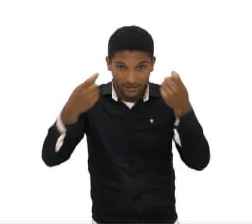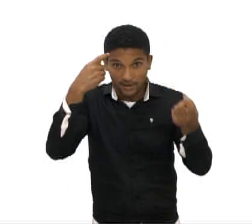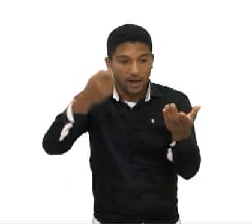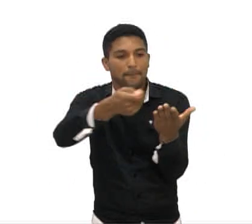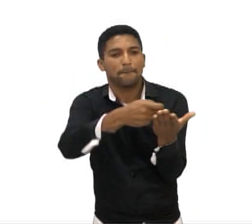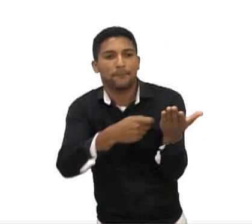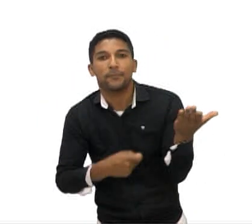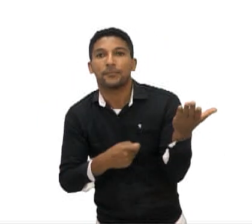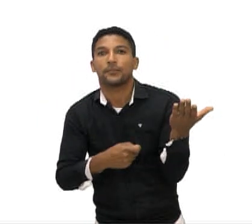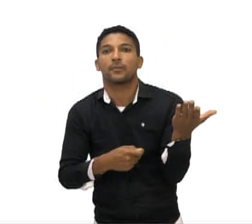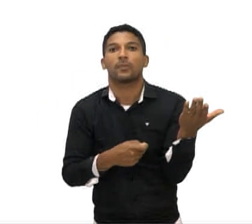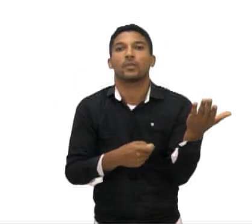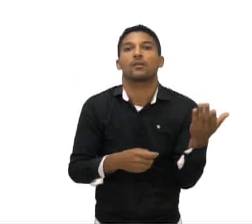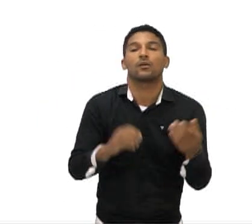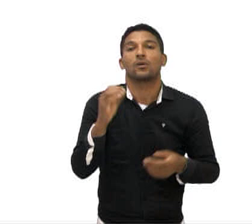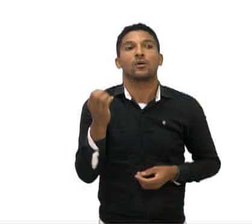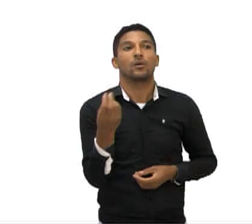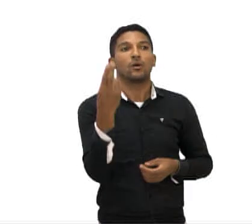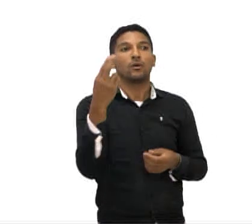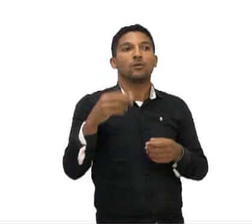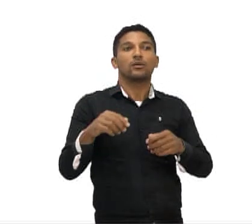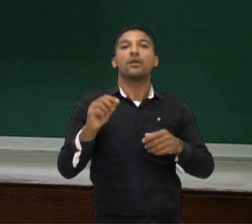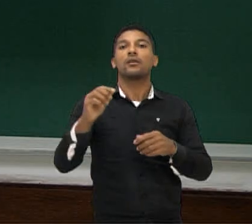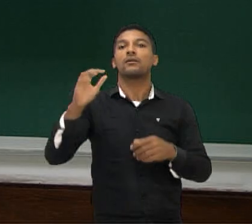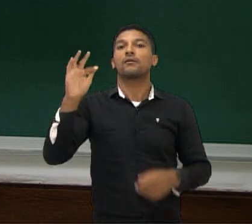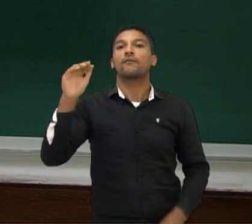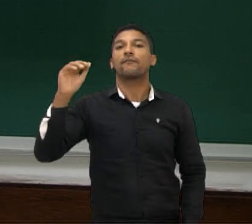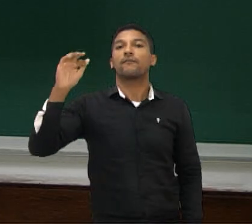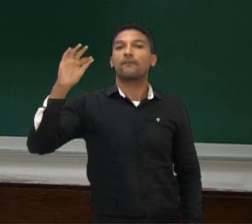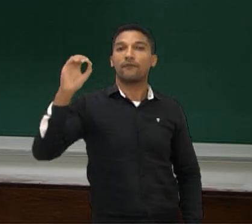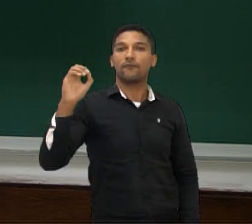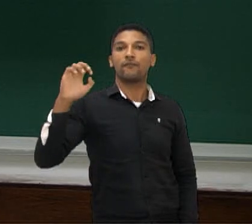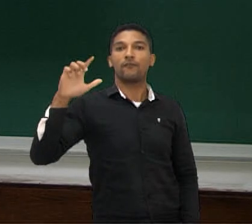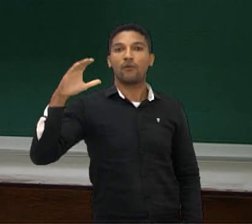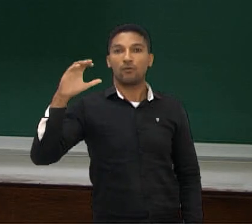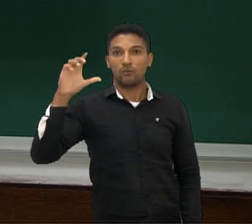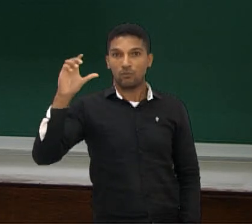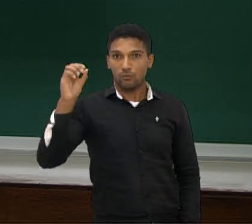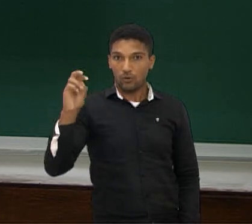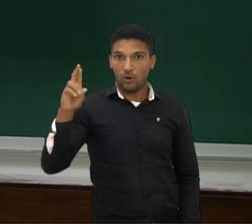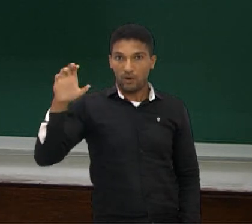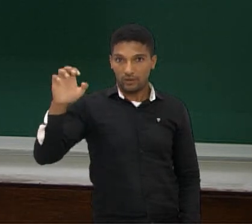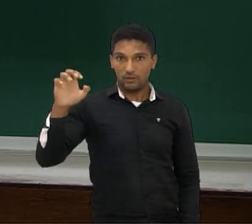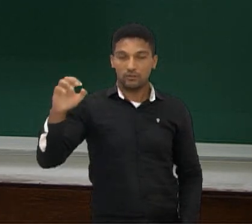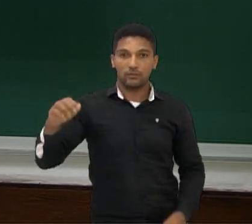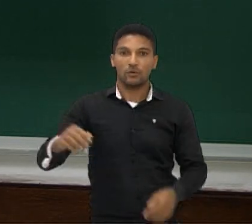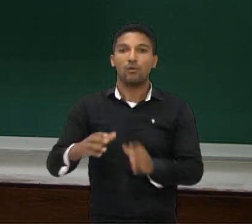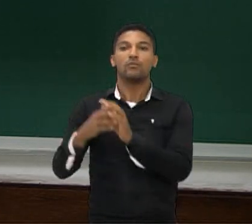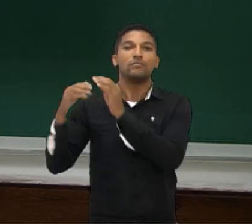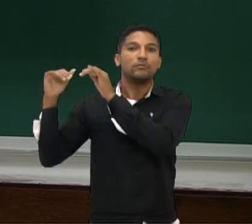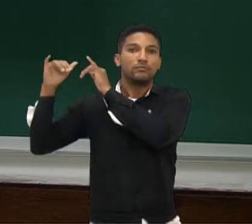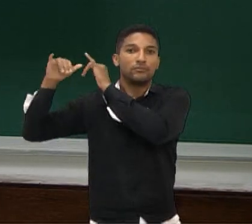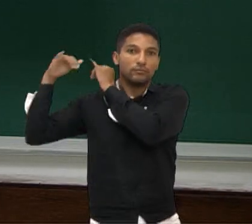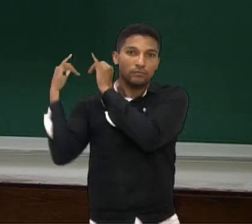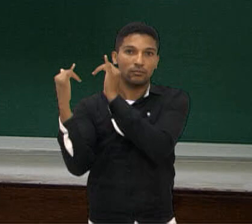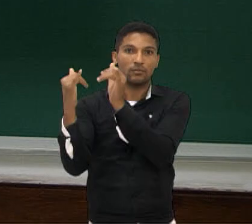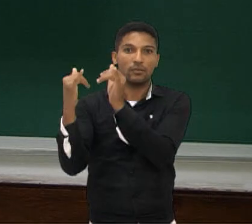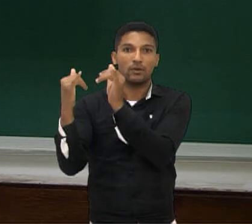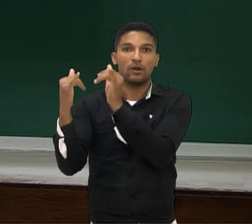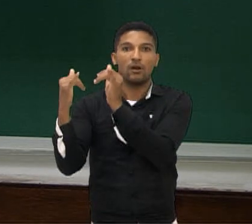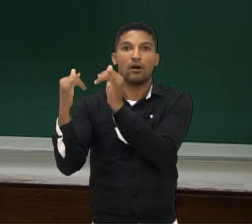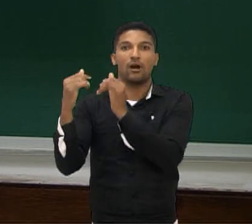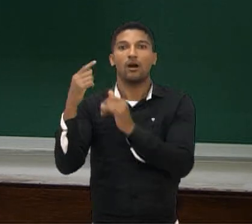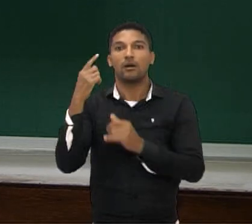folclore. Pueblo, conhecimento, o conhecimento de um povo, de uma cultura. De acordo?